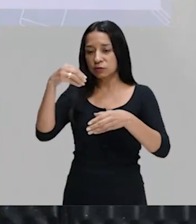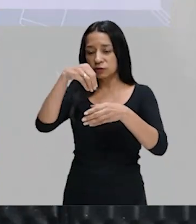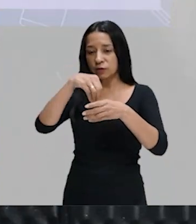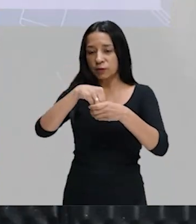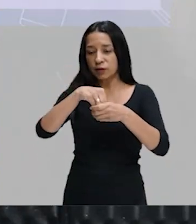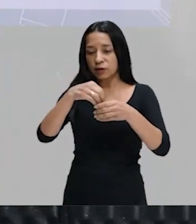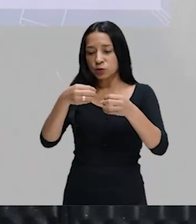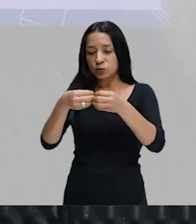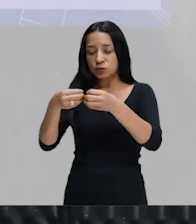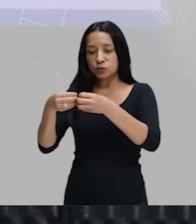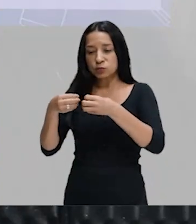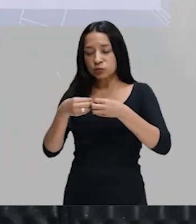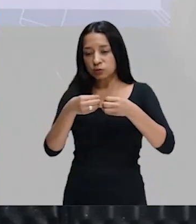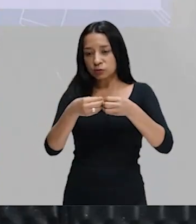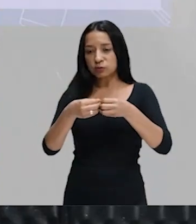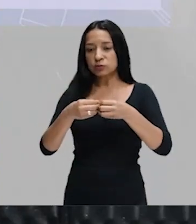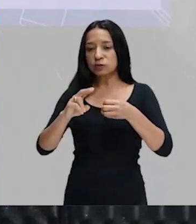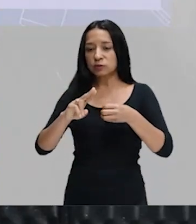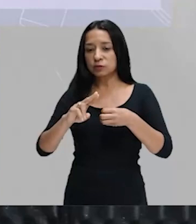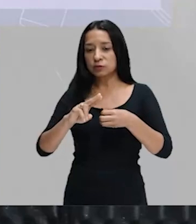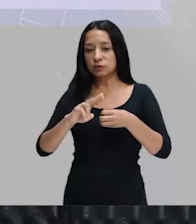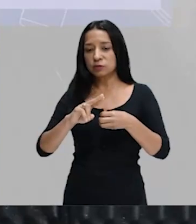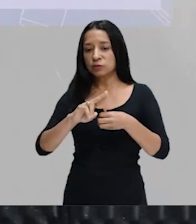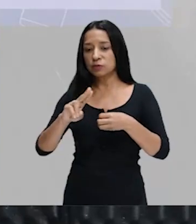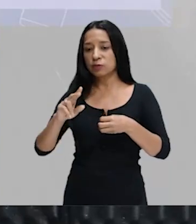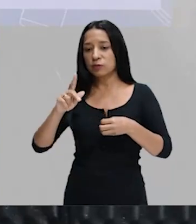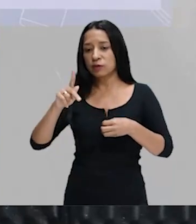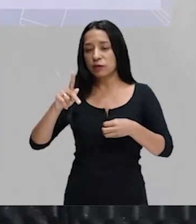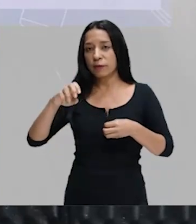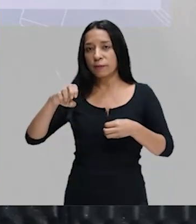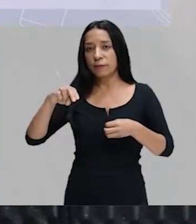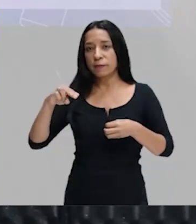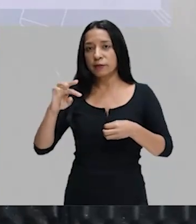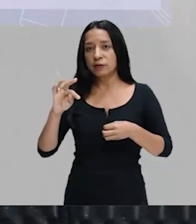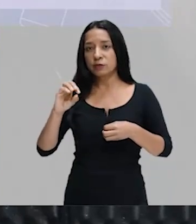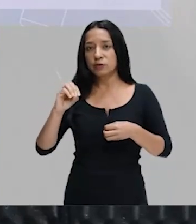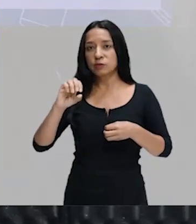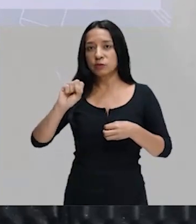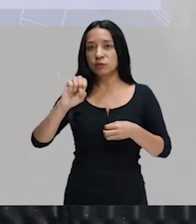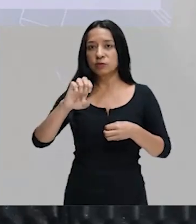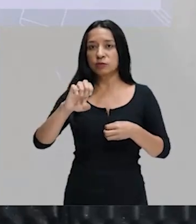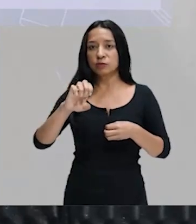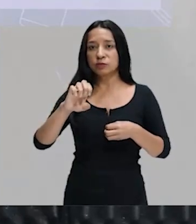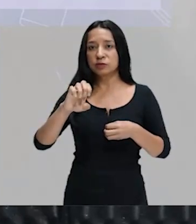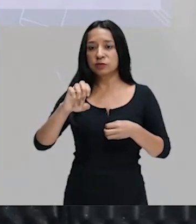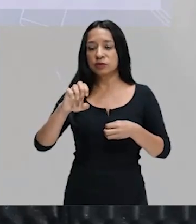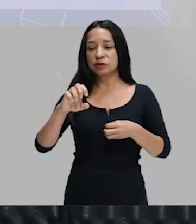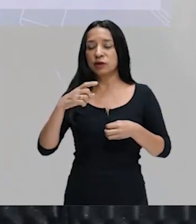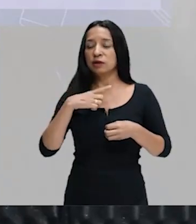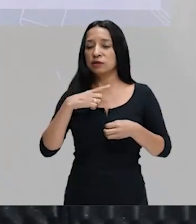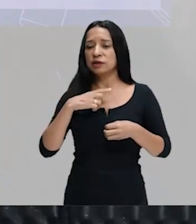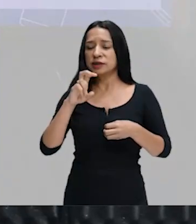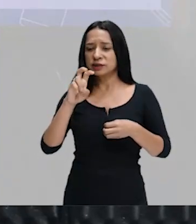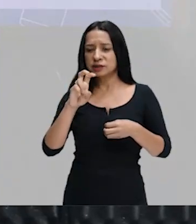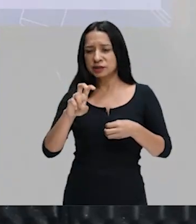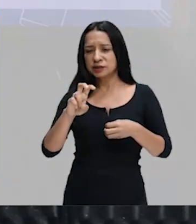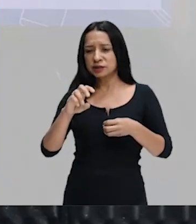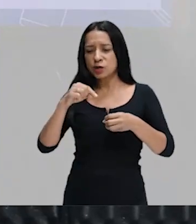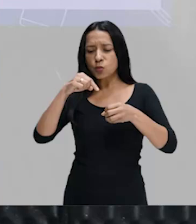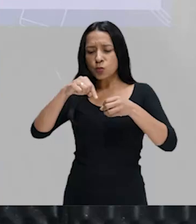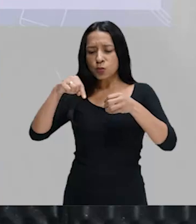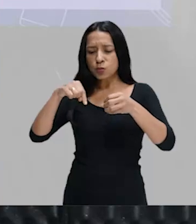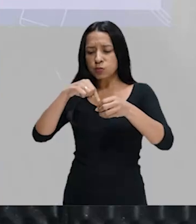do açúcar, que é chamado de pentose. Pentose é um açúcar que tem 5 átomos de carbono. Por isso que